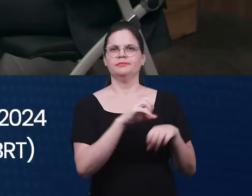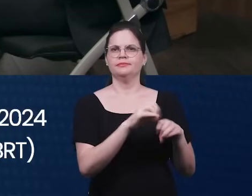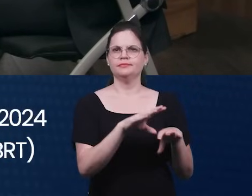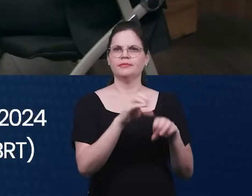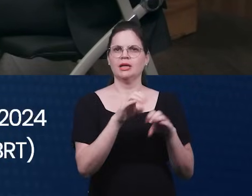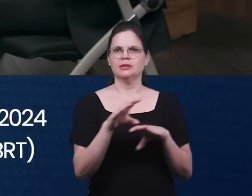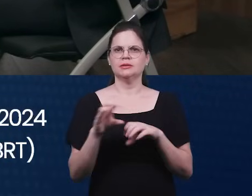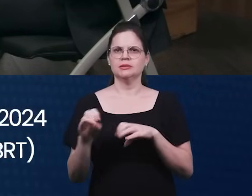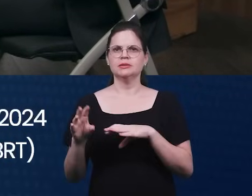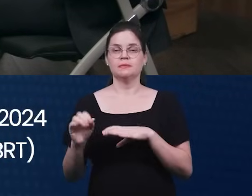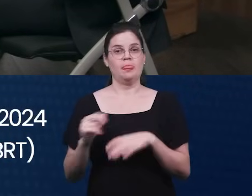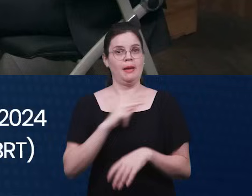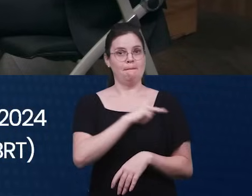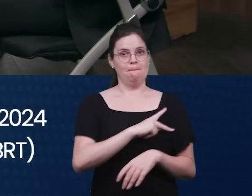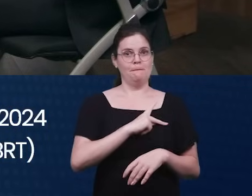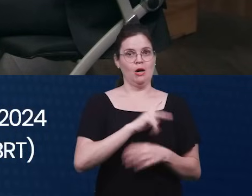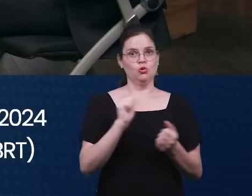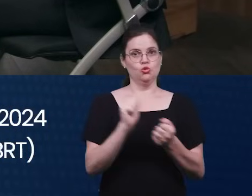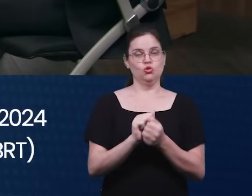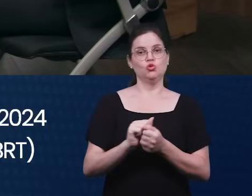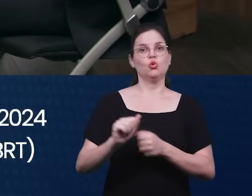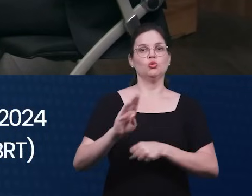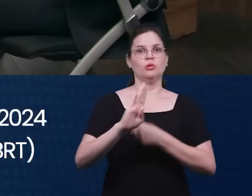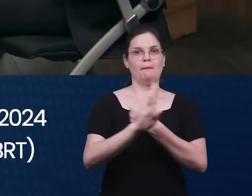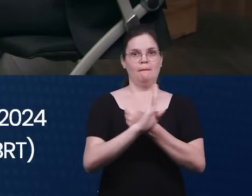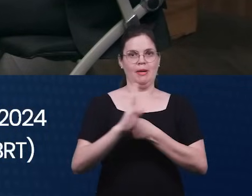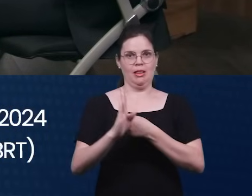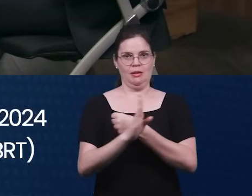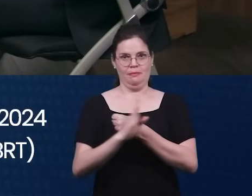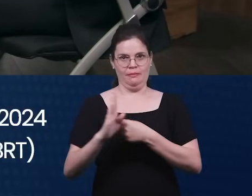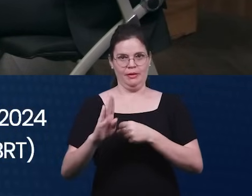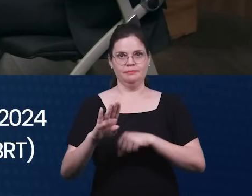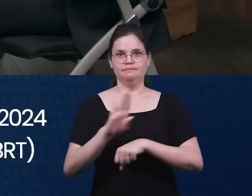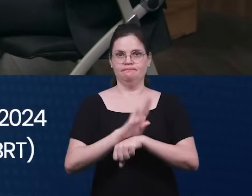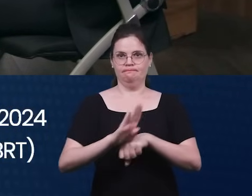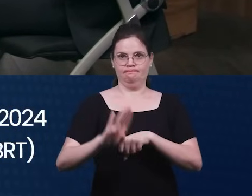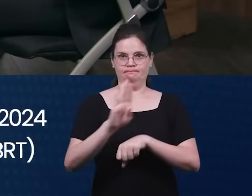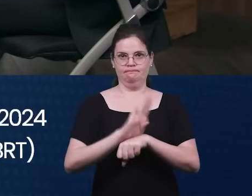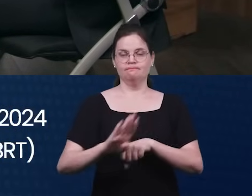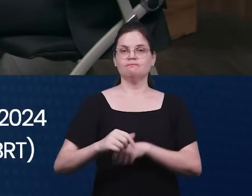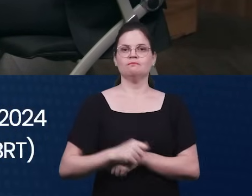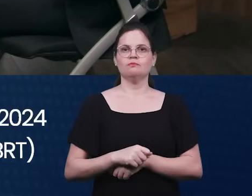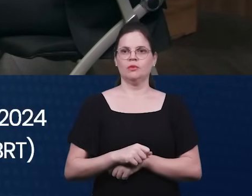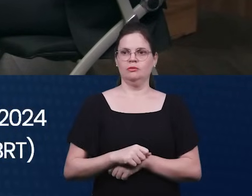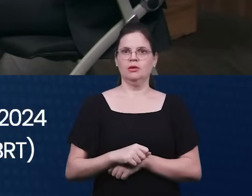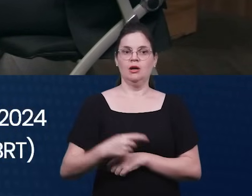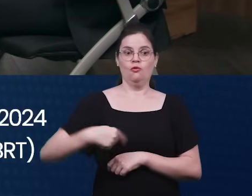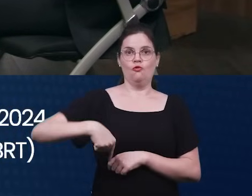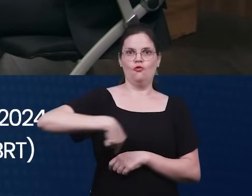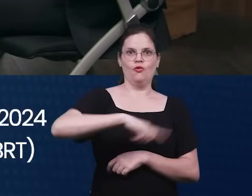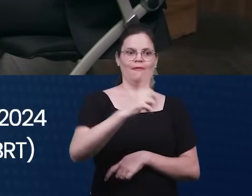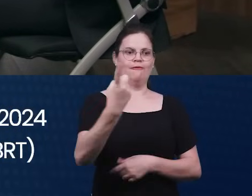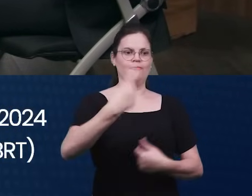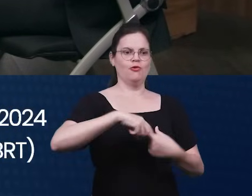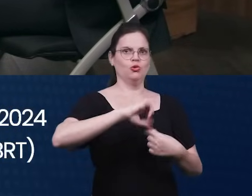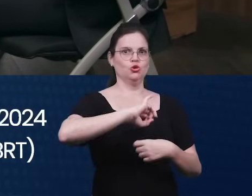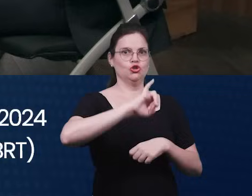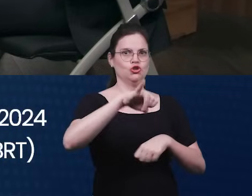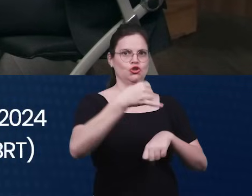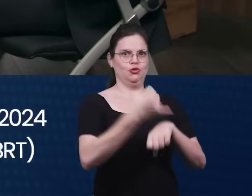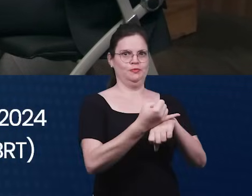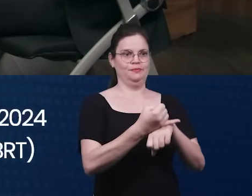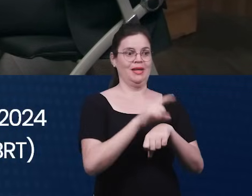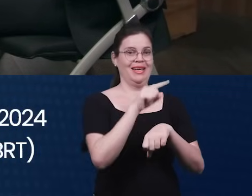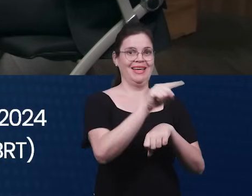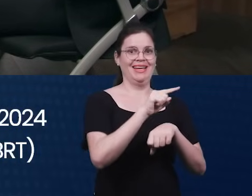fariseus então Paulo e Barnabé e alguns outros outros subiram a Jerusalém e ali a igreja se